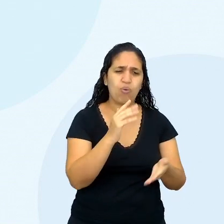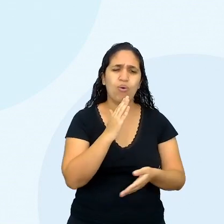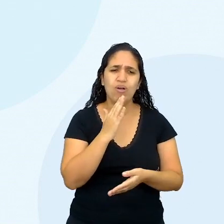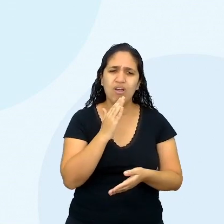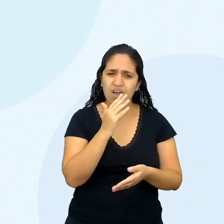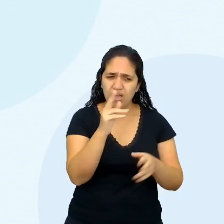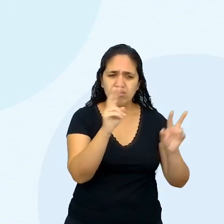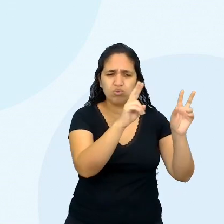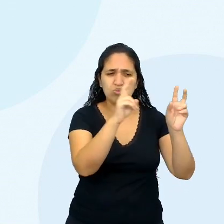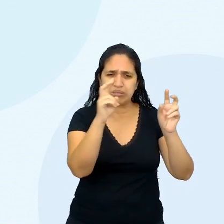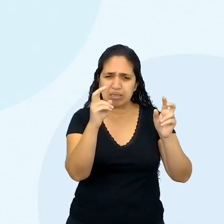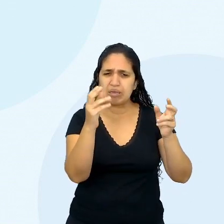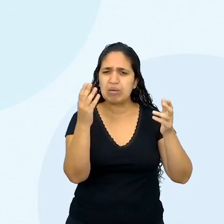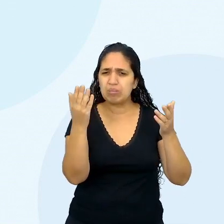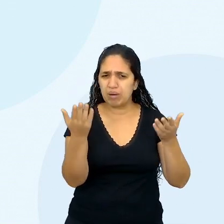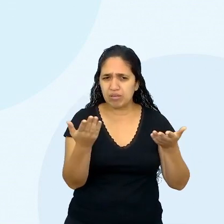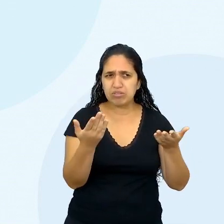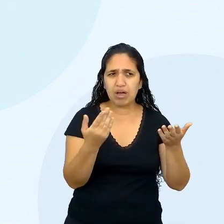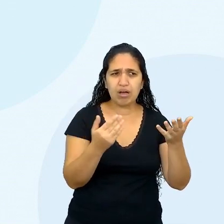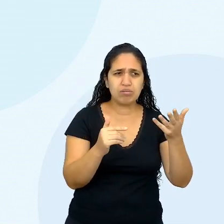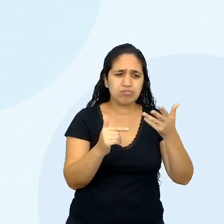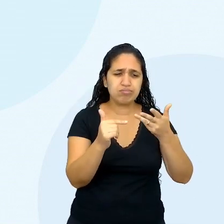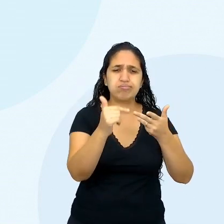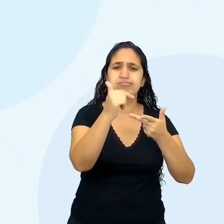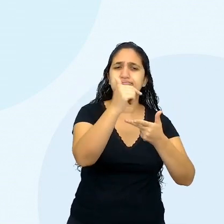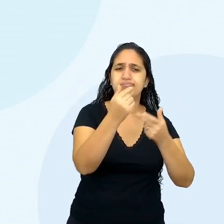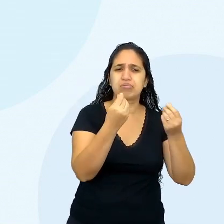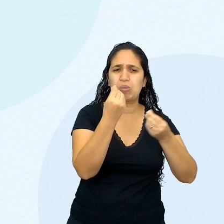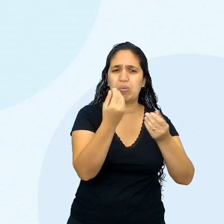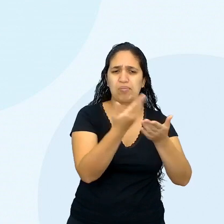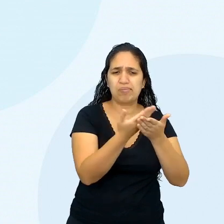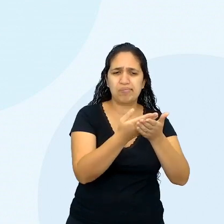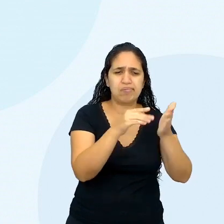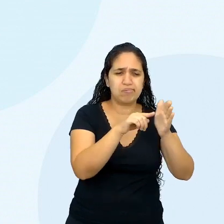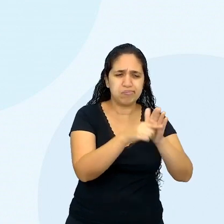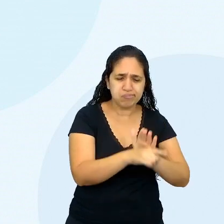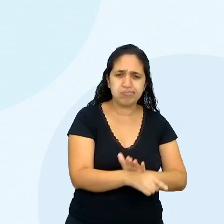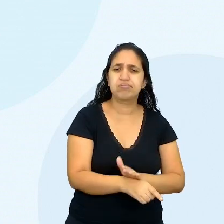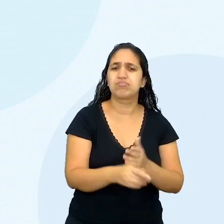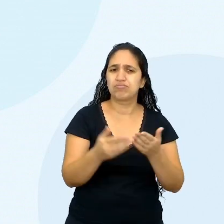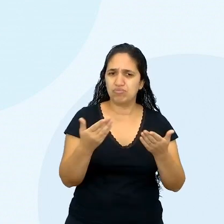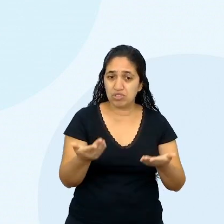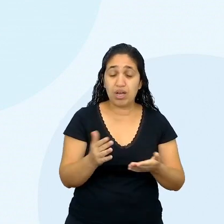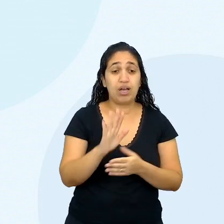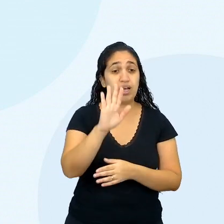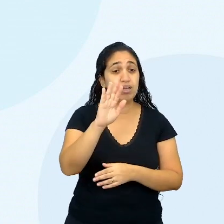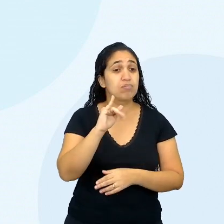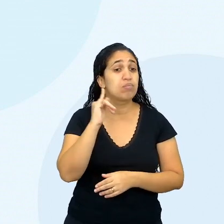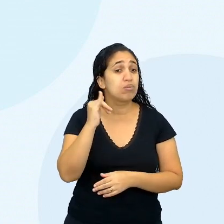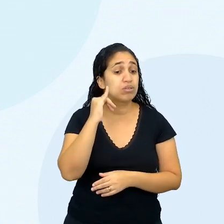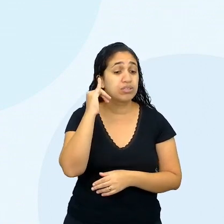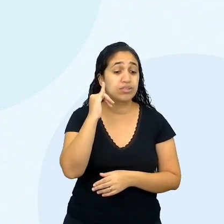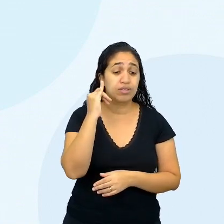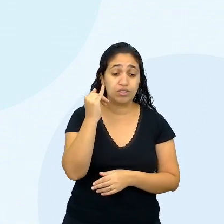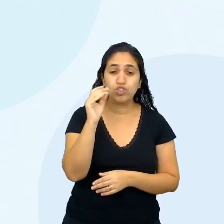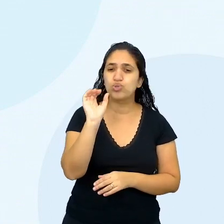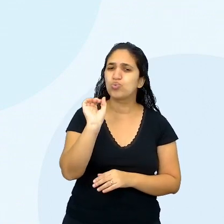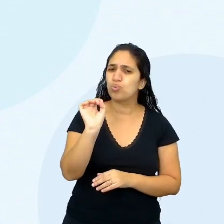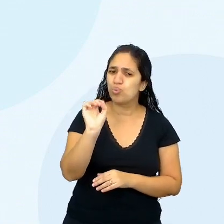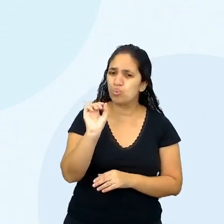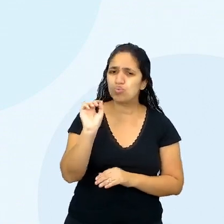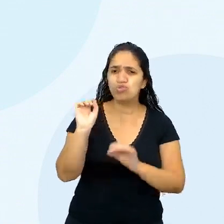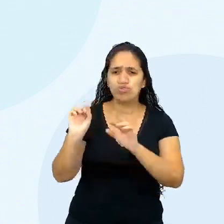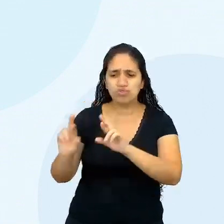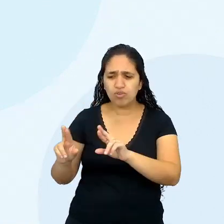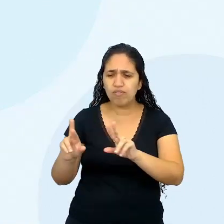a temática em diferentes níveis, né, de aprofundamento, mas eu acho que é muito importante, como a gente tem uma diversidade